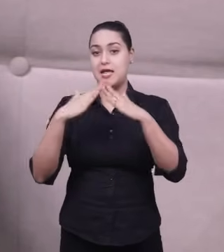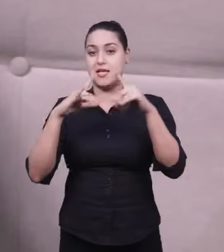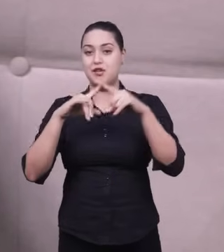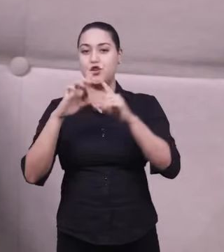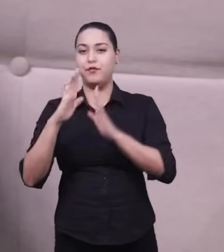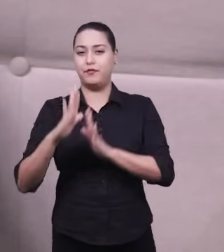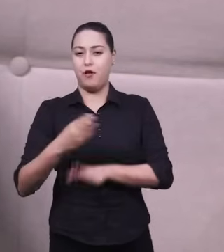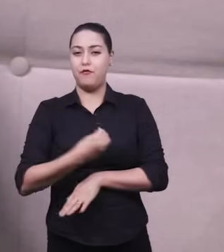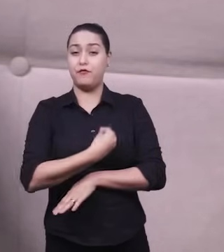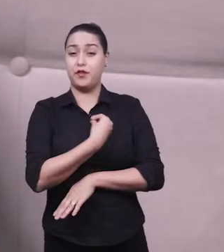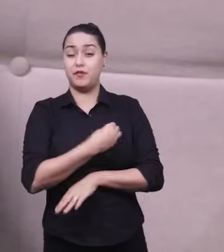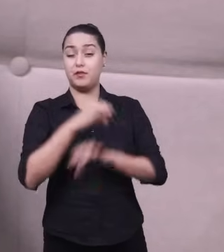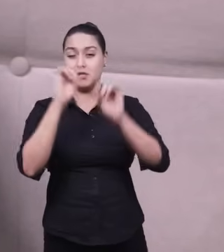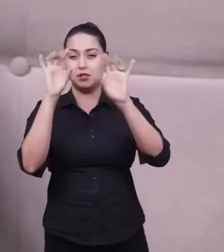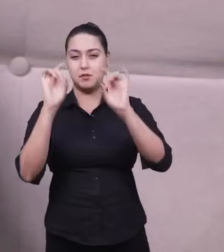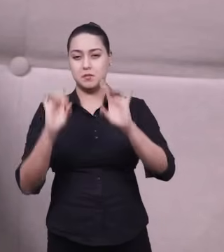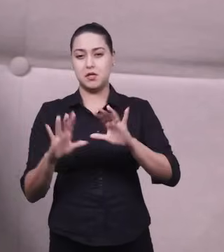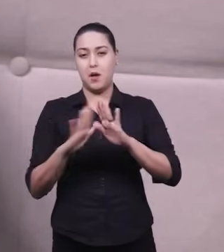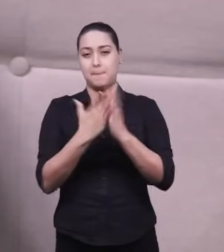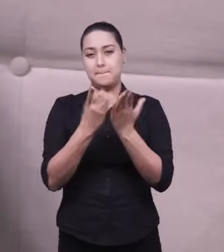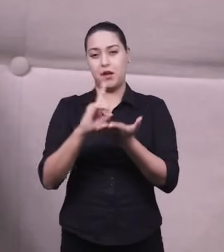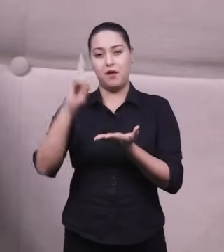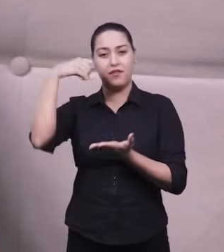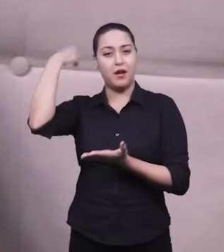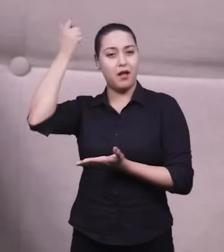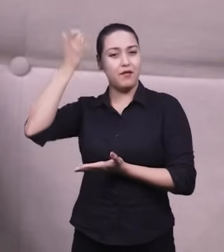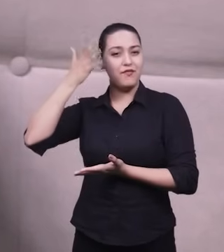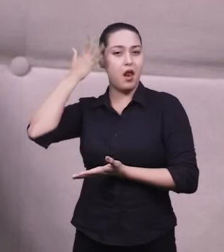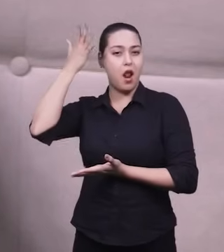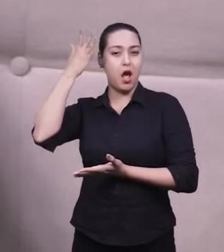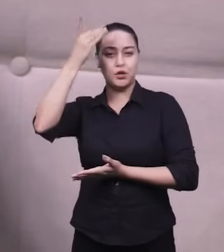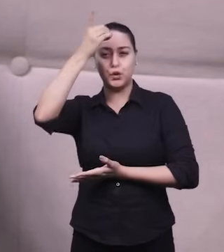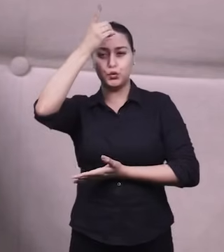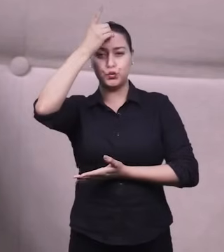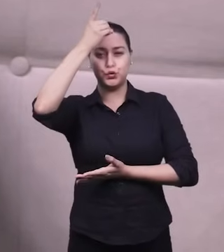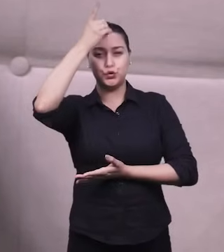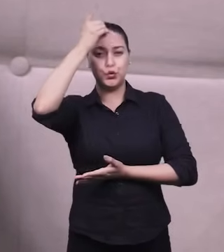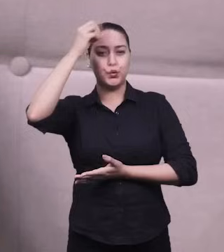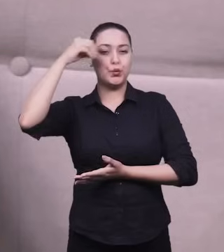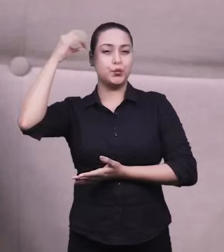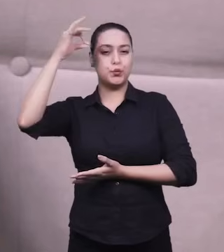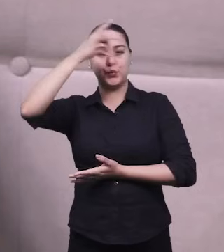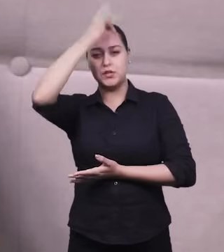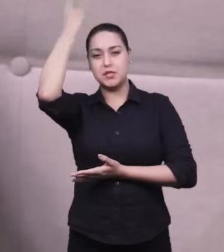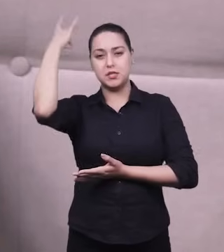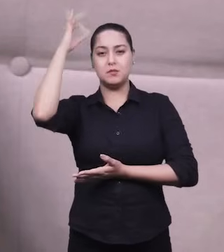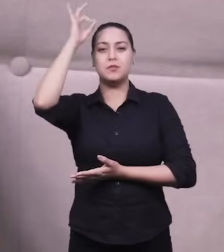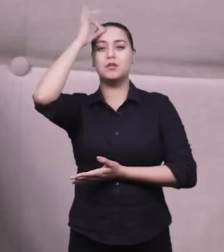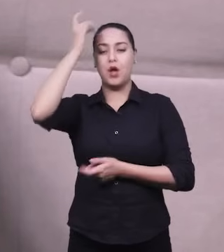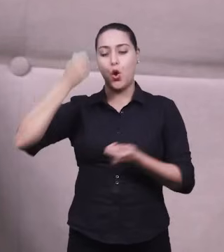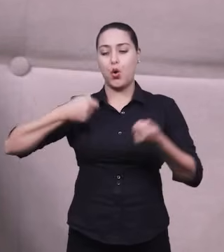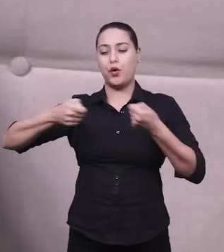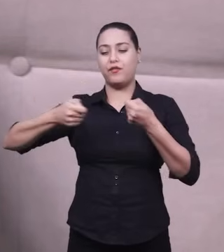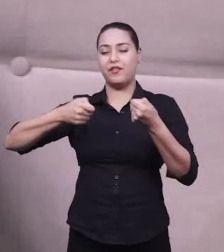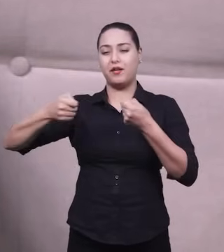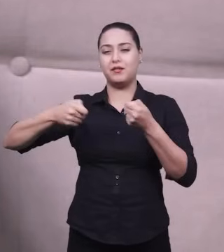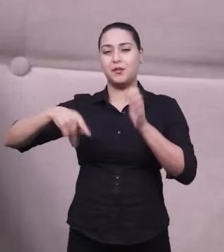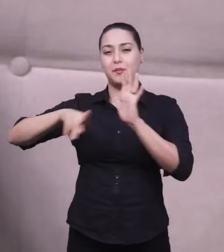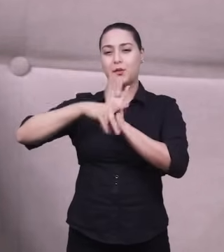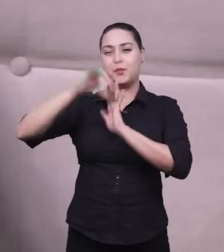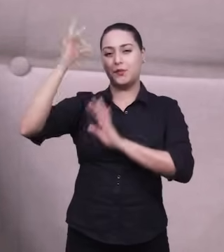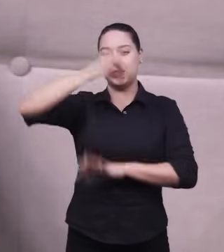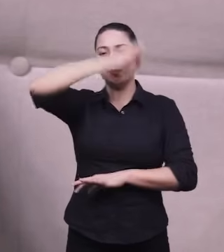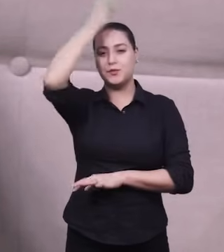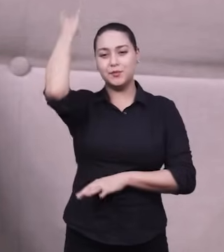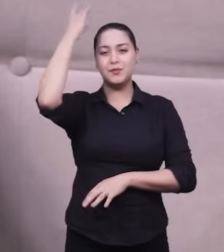fiel, em especial através da palavra revelada, dos dons espirituais e do